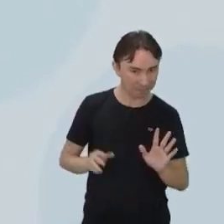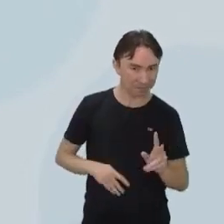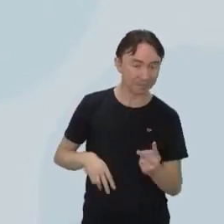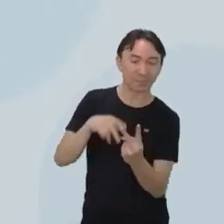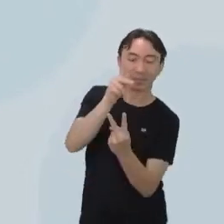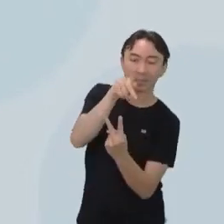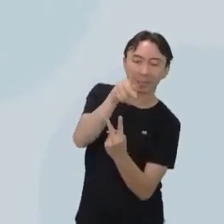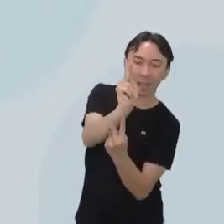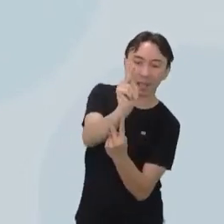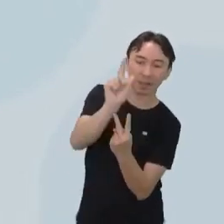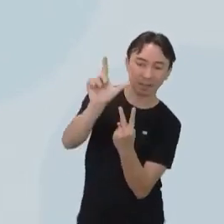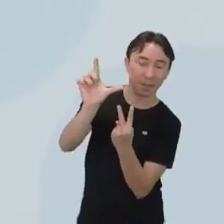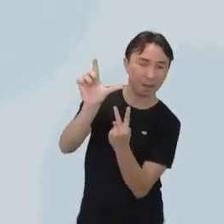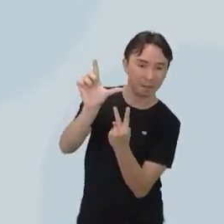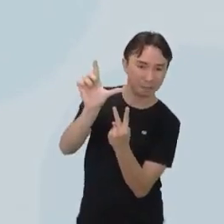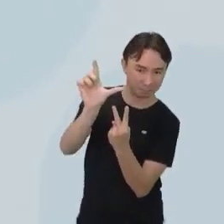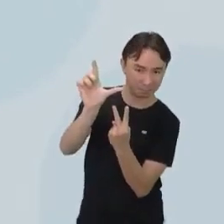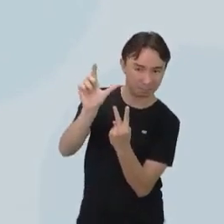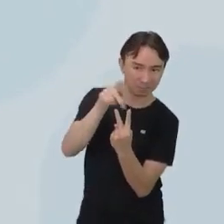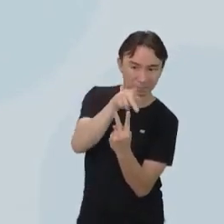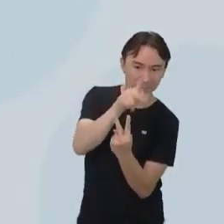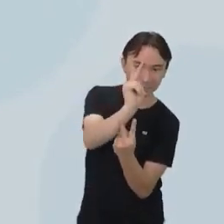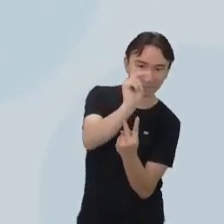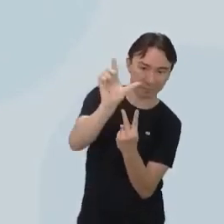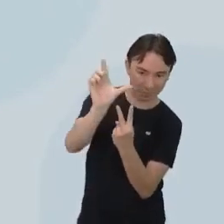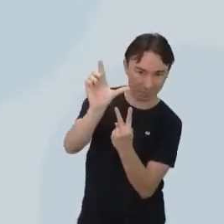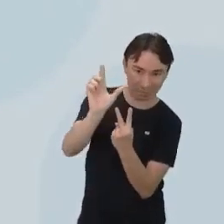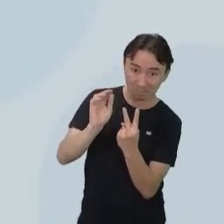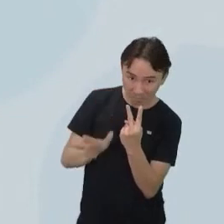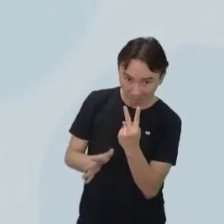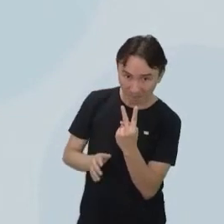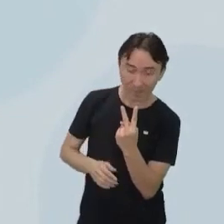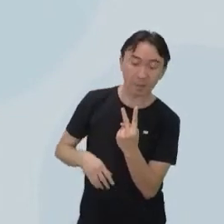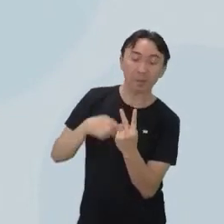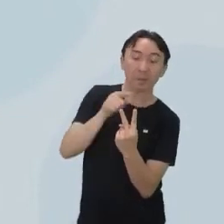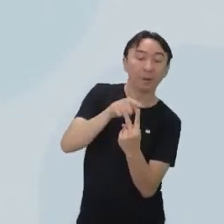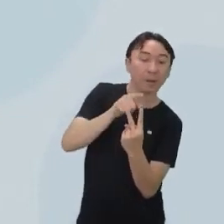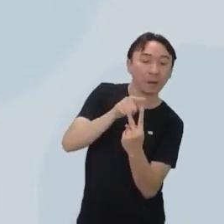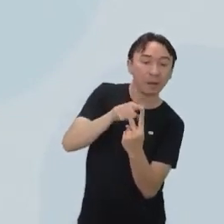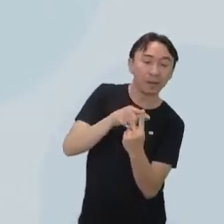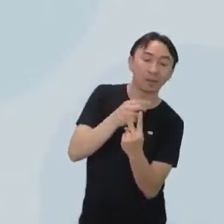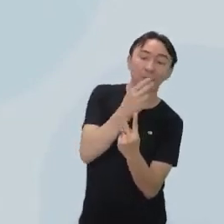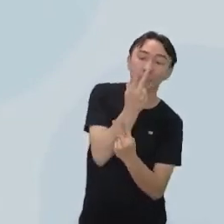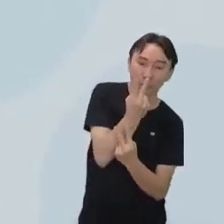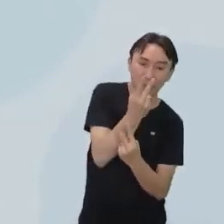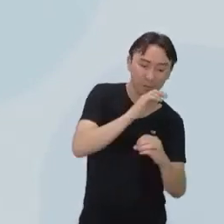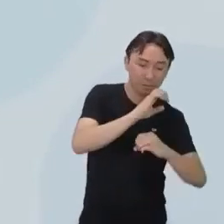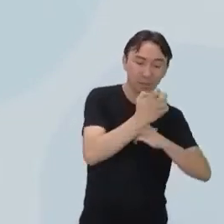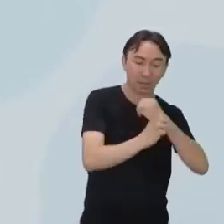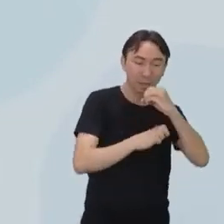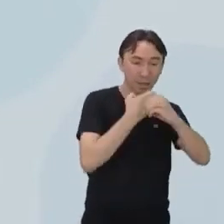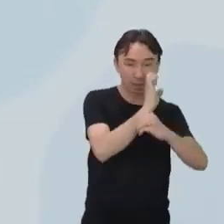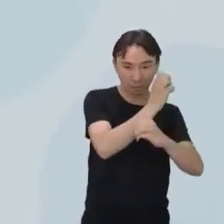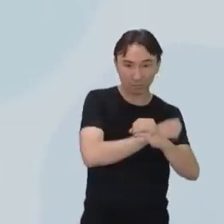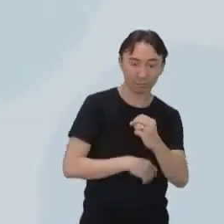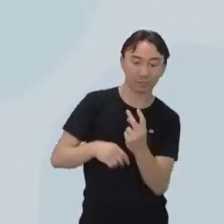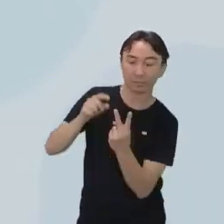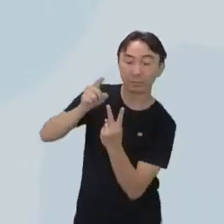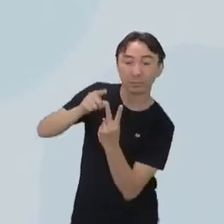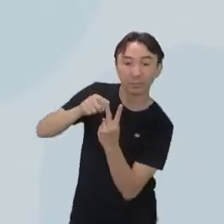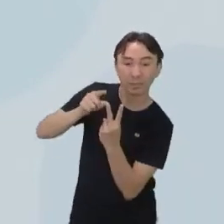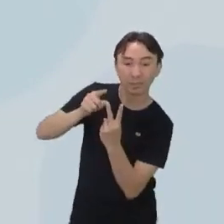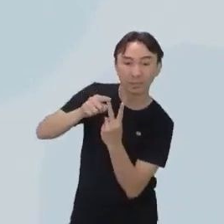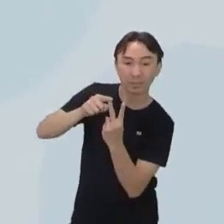para vocês, estudantes, a camada K e a camada L. Primeira camada, 2 elétrons. Segunda camada e